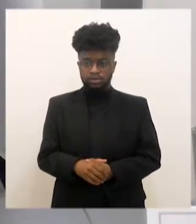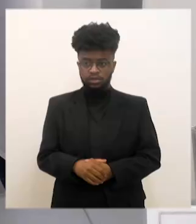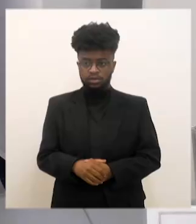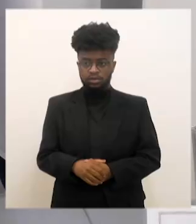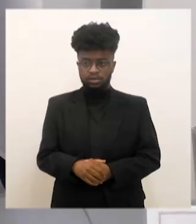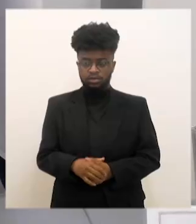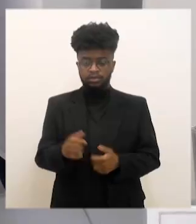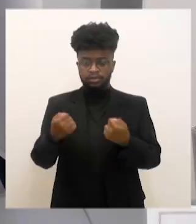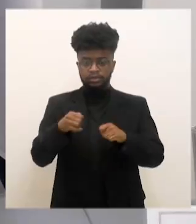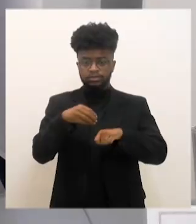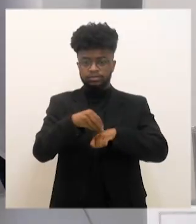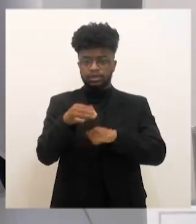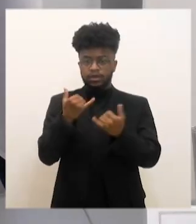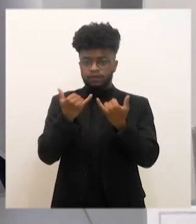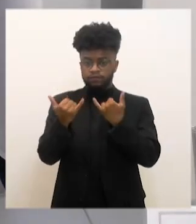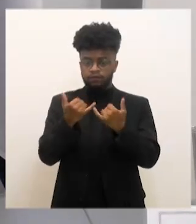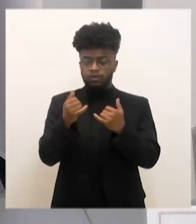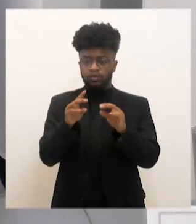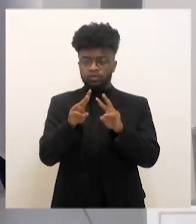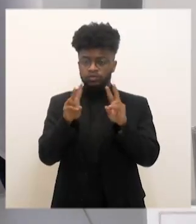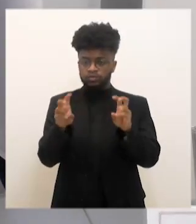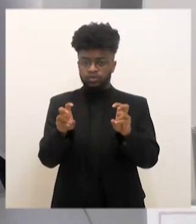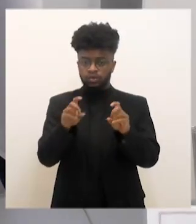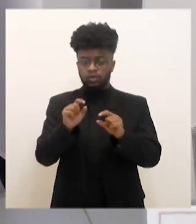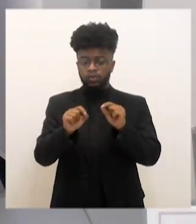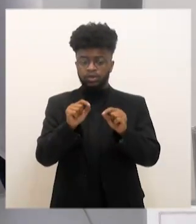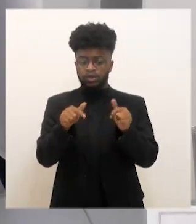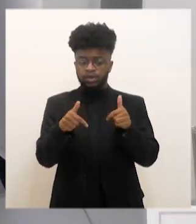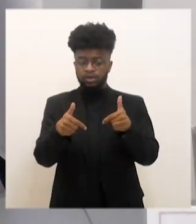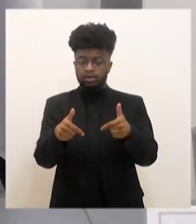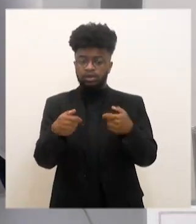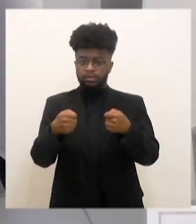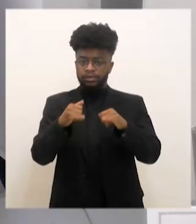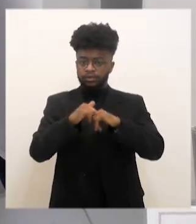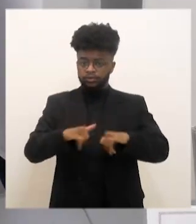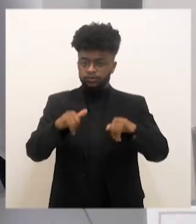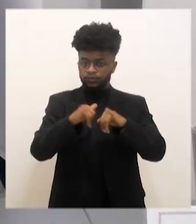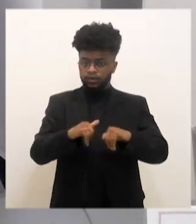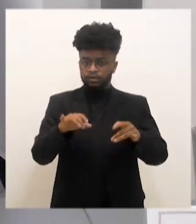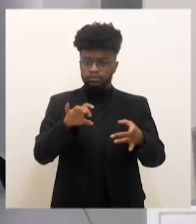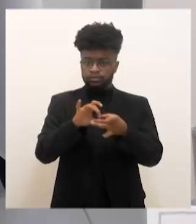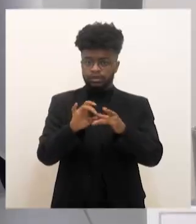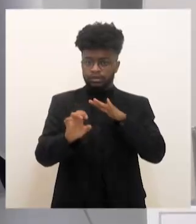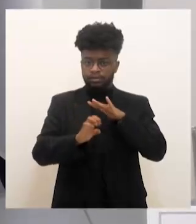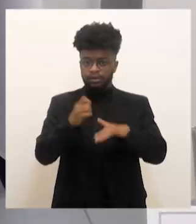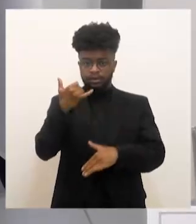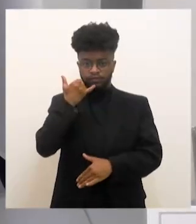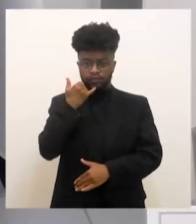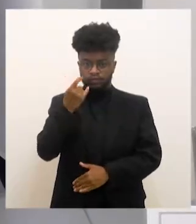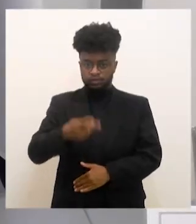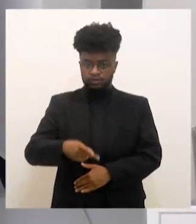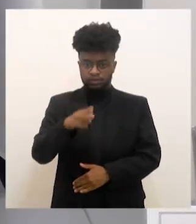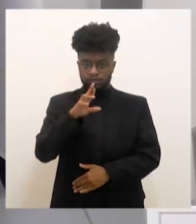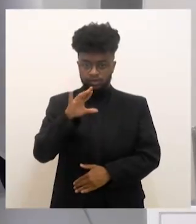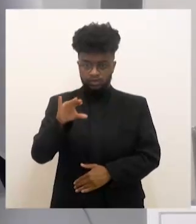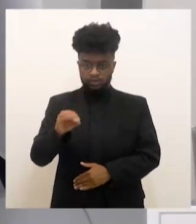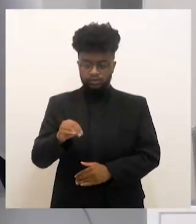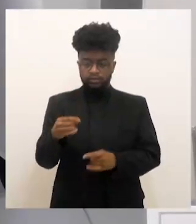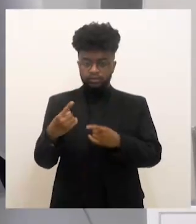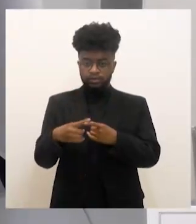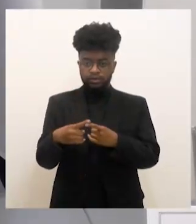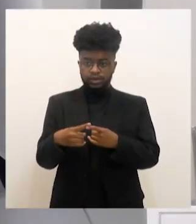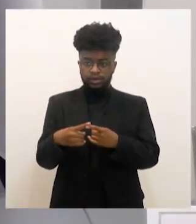dar as informações sobre o teor do que tem que ser divulgado pelas companhias telefônicas no Rio, para que não